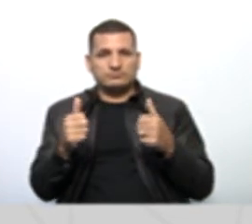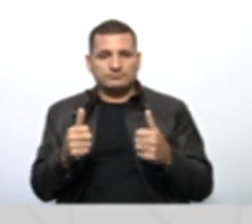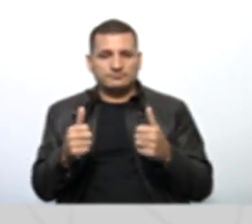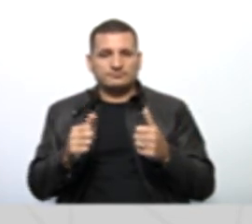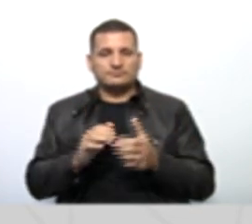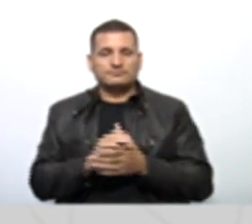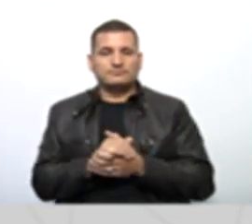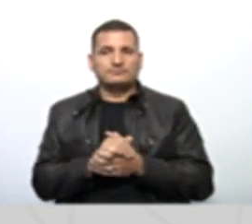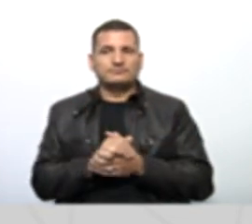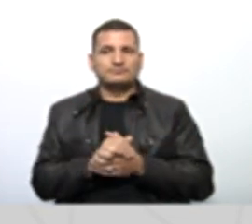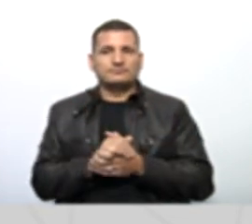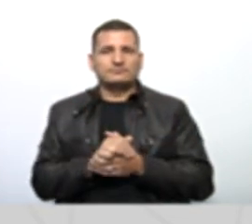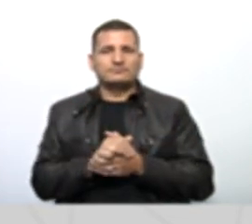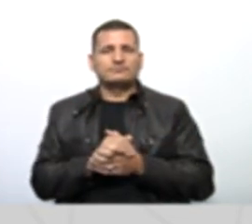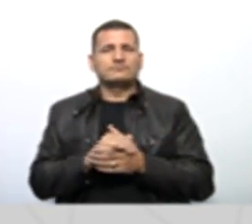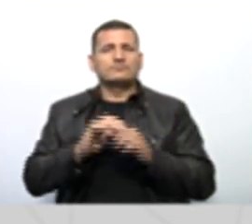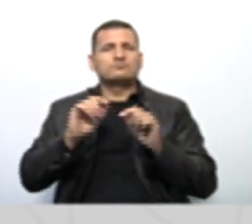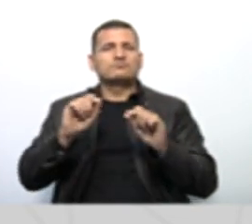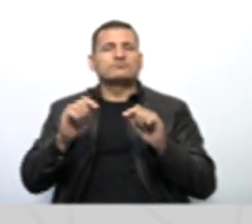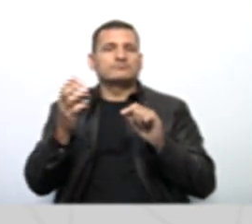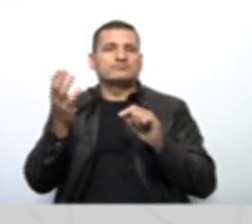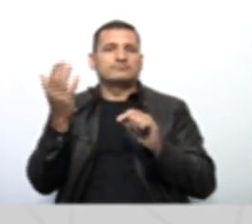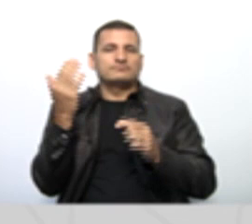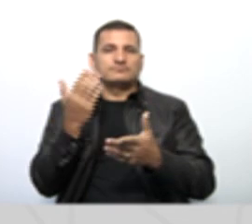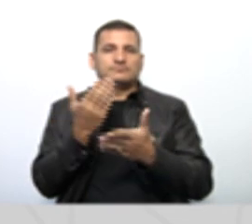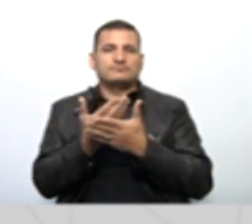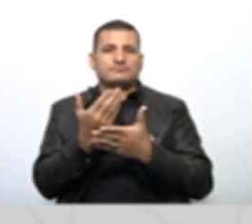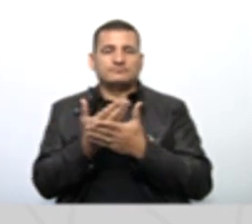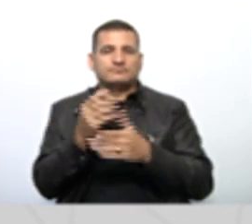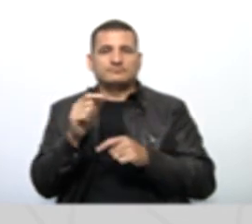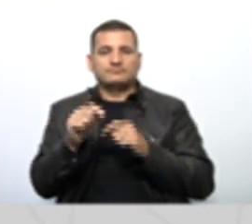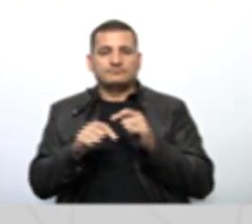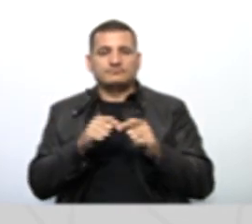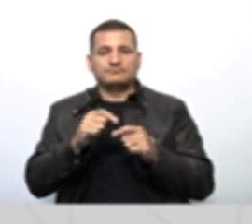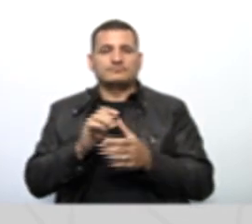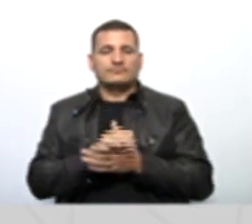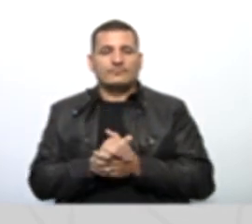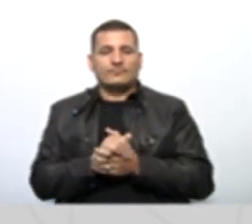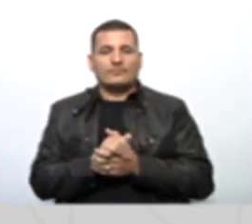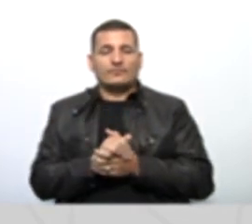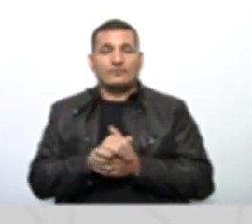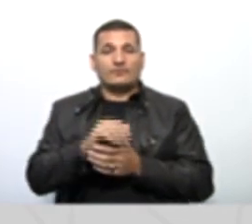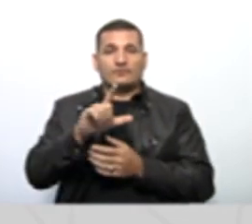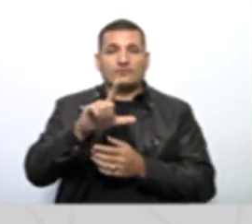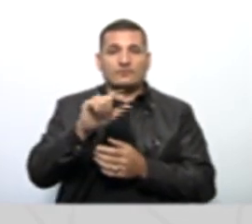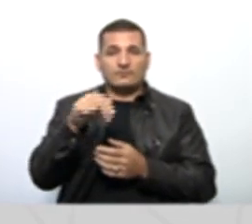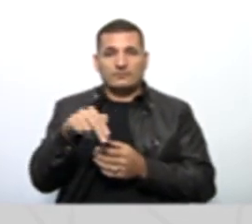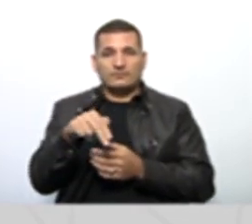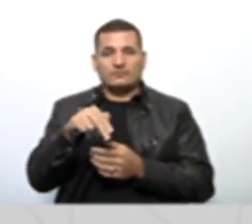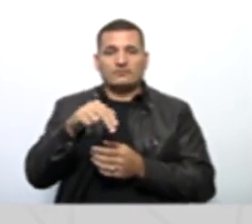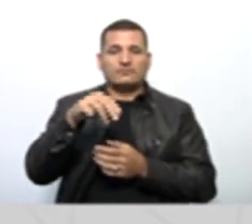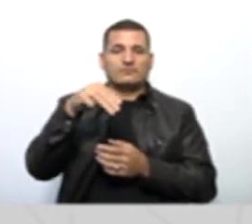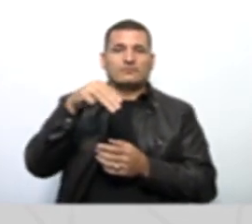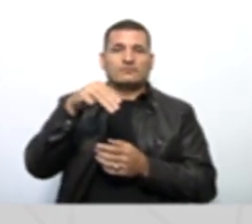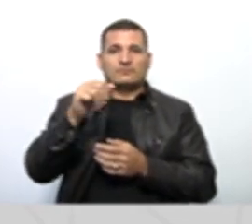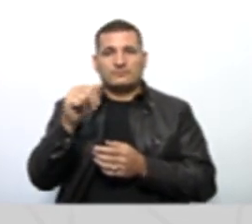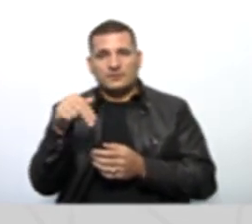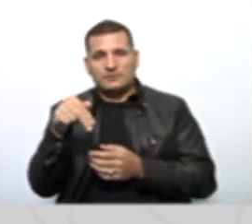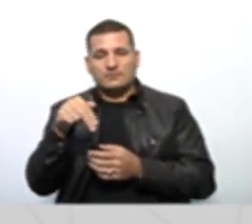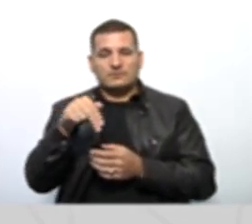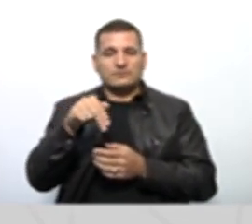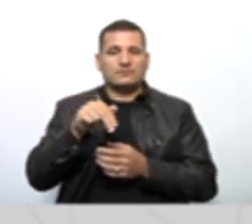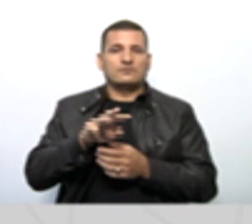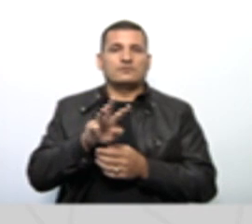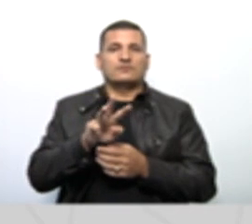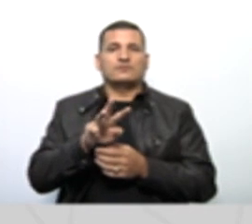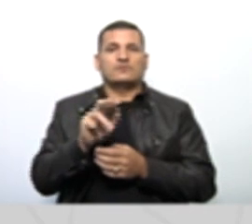o que nós vimos na aula passada pessoal anteriormente nós vimos sobre lan manhã e sobre também o